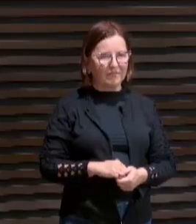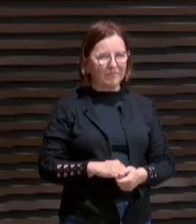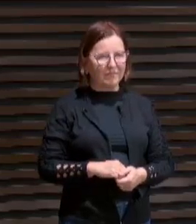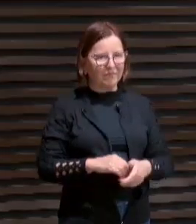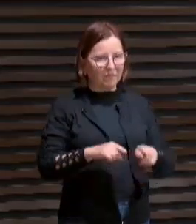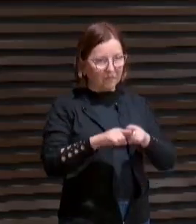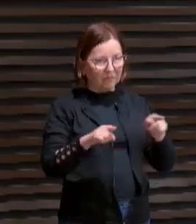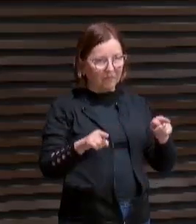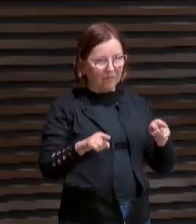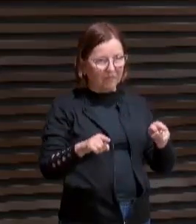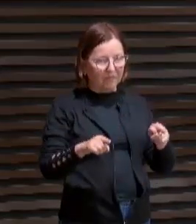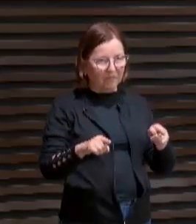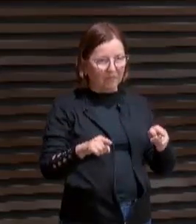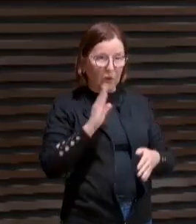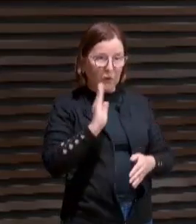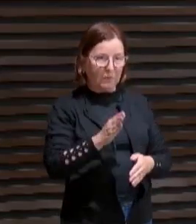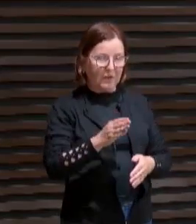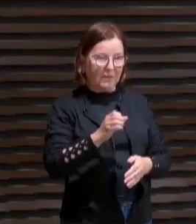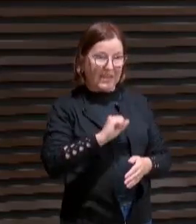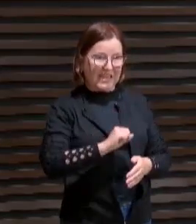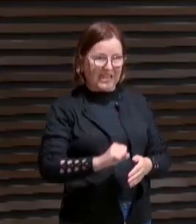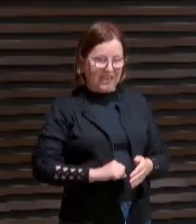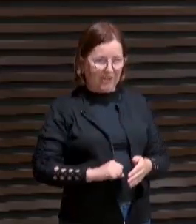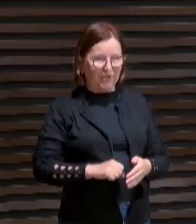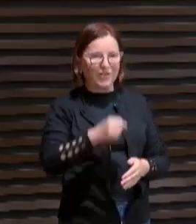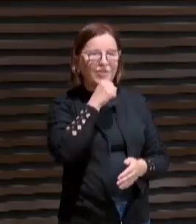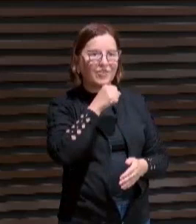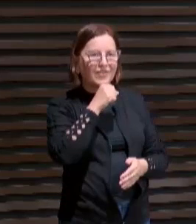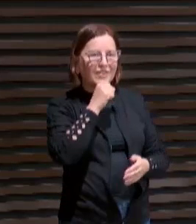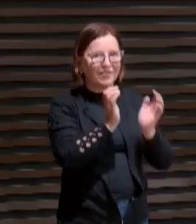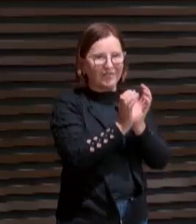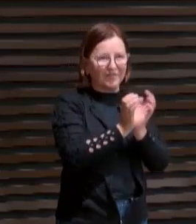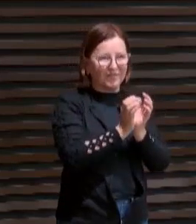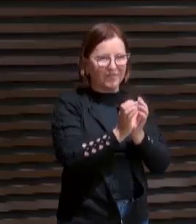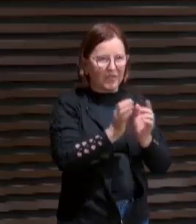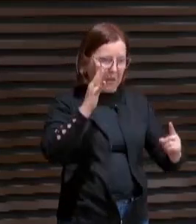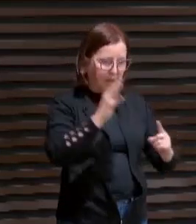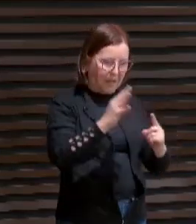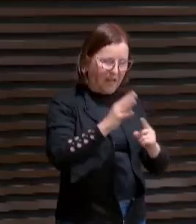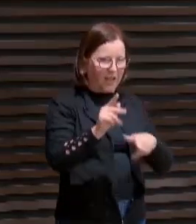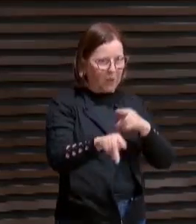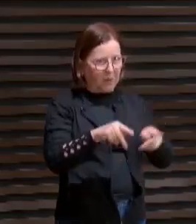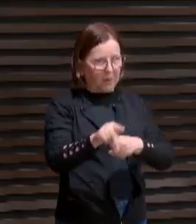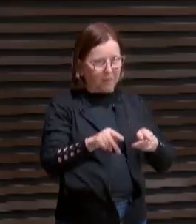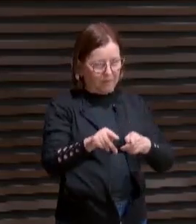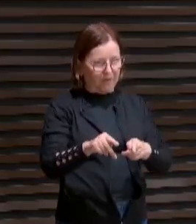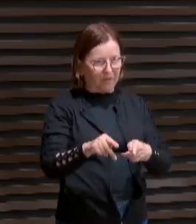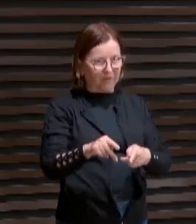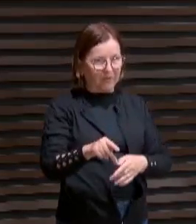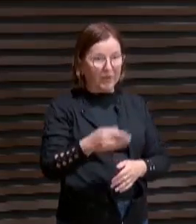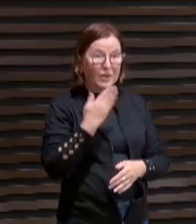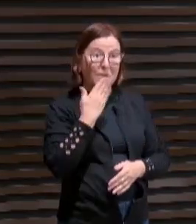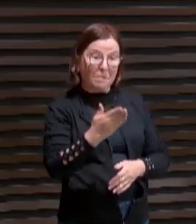Mas os principais sacerdotes e os anciãos persuadiram o povo a que pedisse